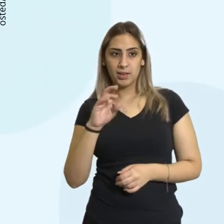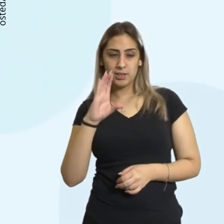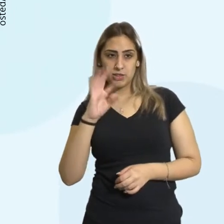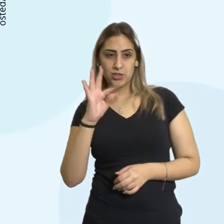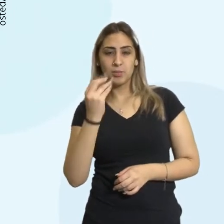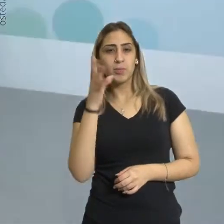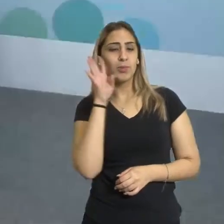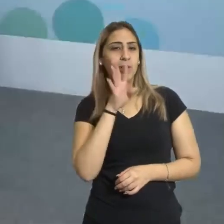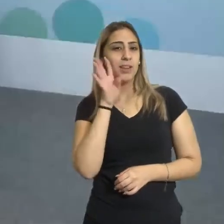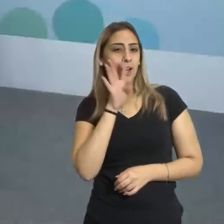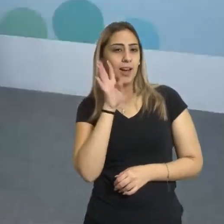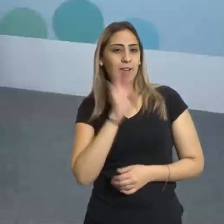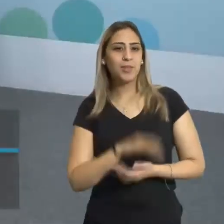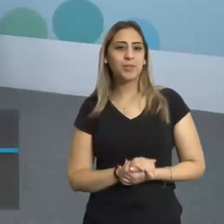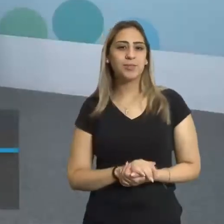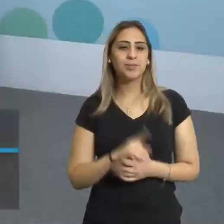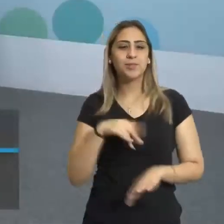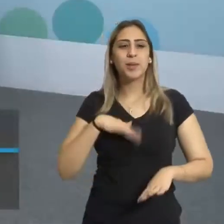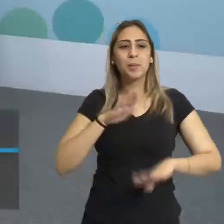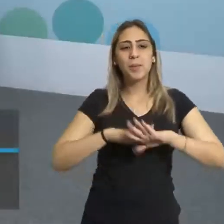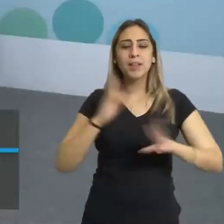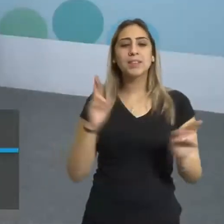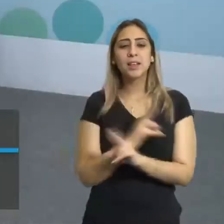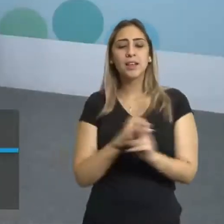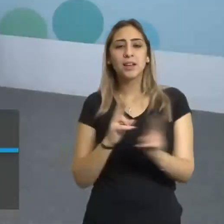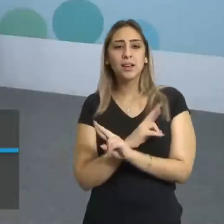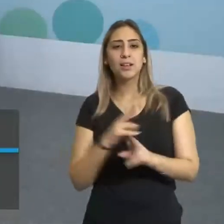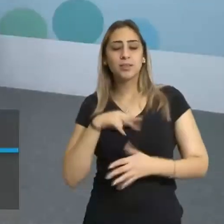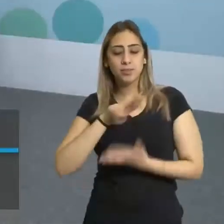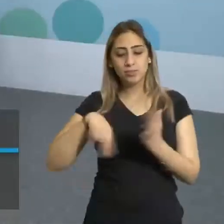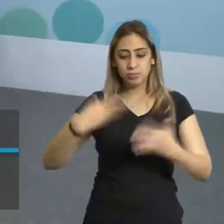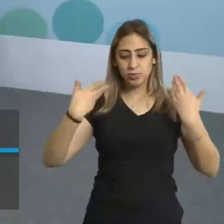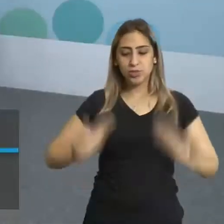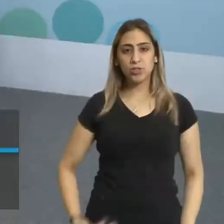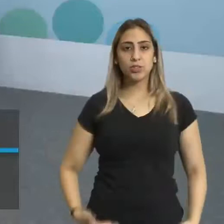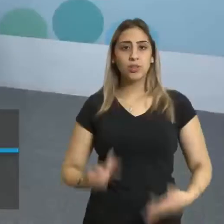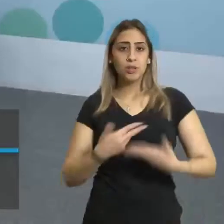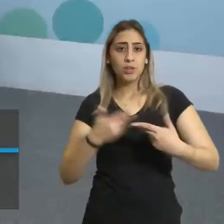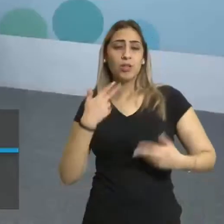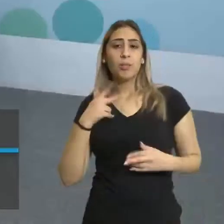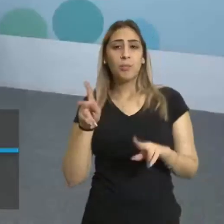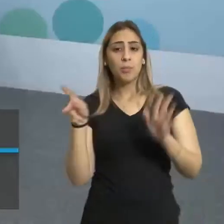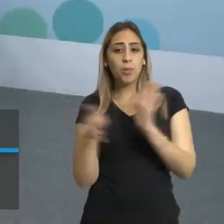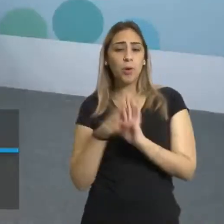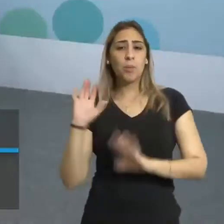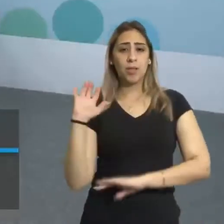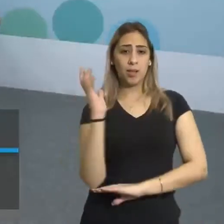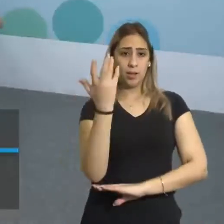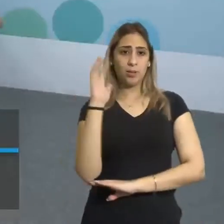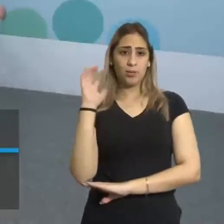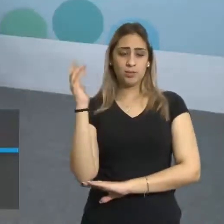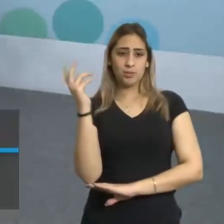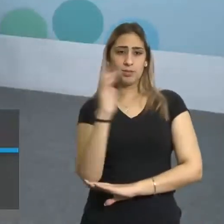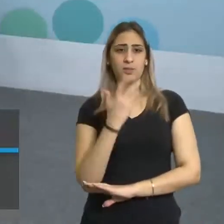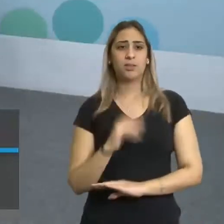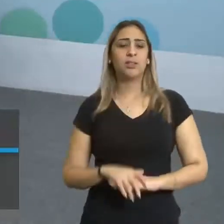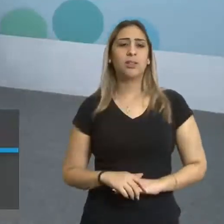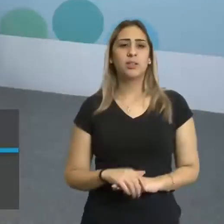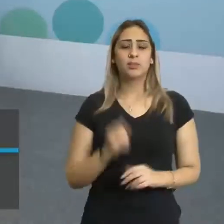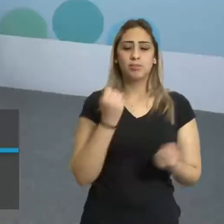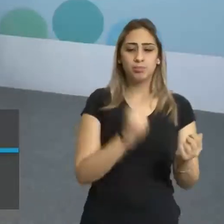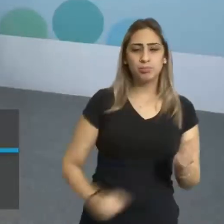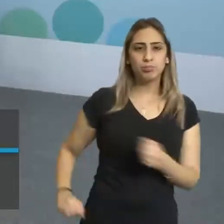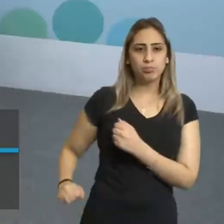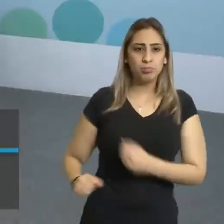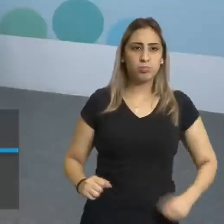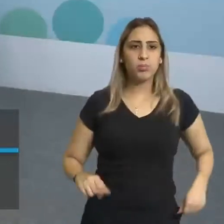é eu também ele é mais relacionado aí a práticas corporais de Aventura de natureza né então canoagem